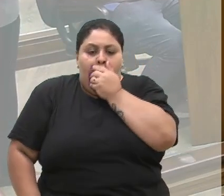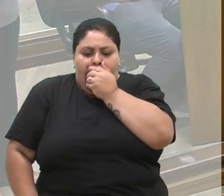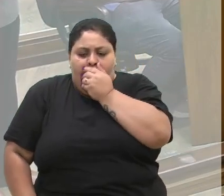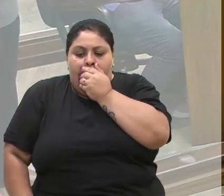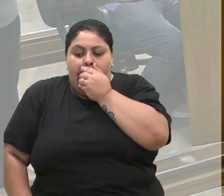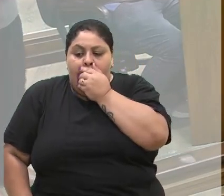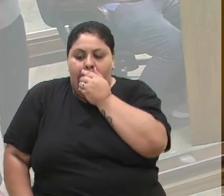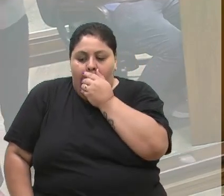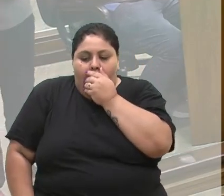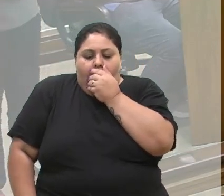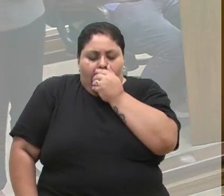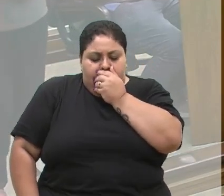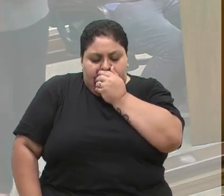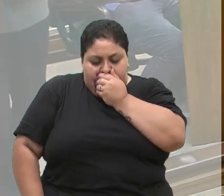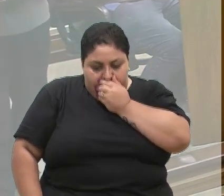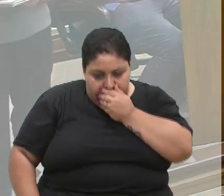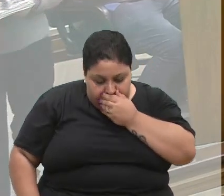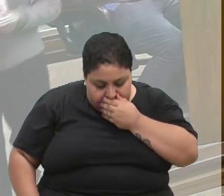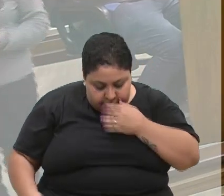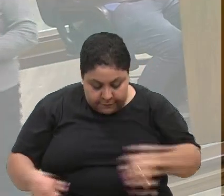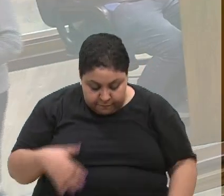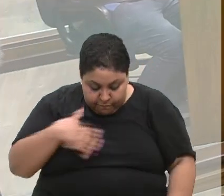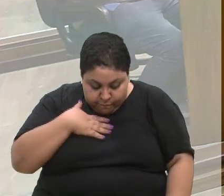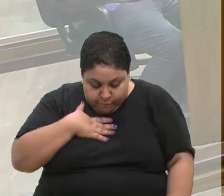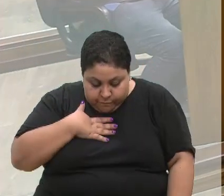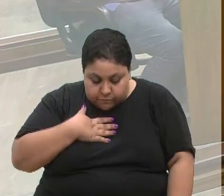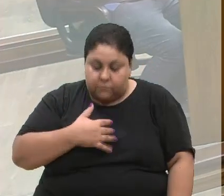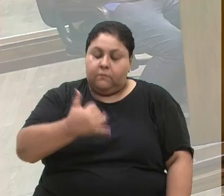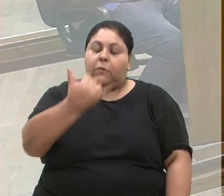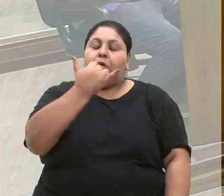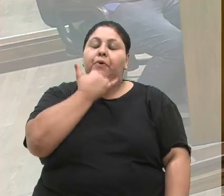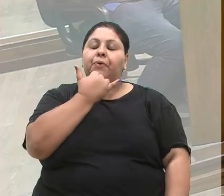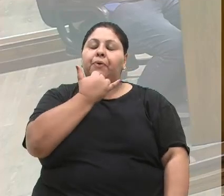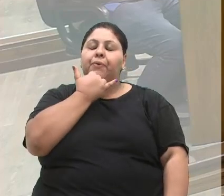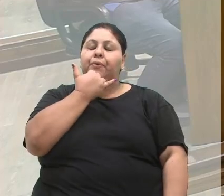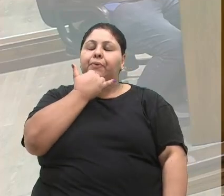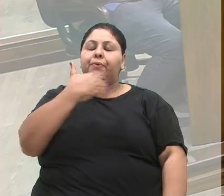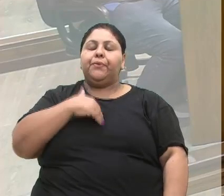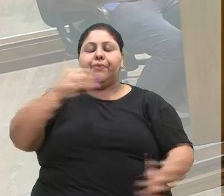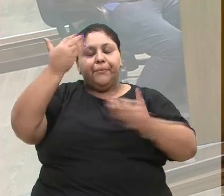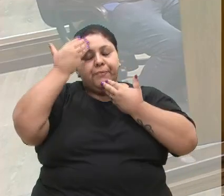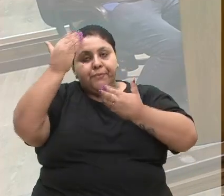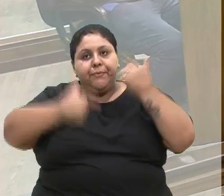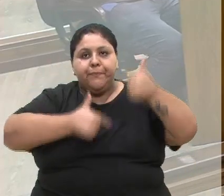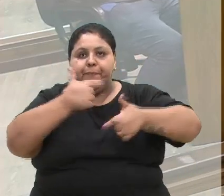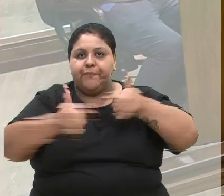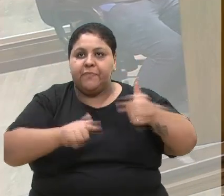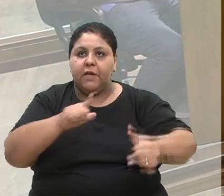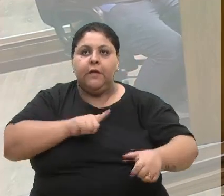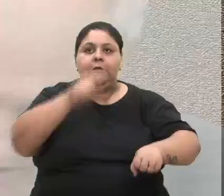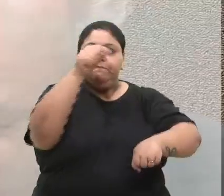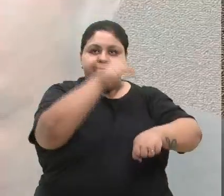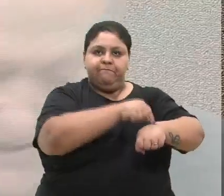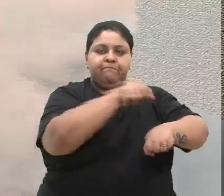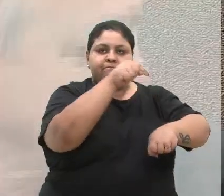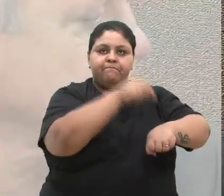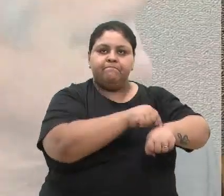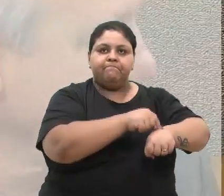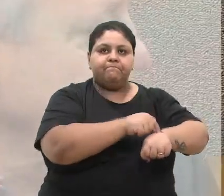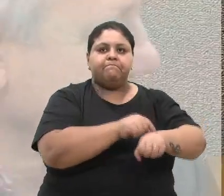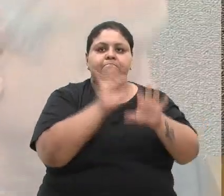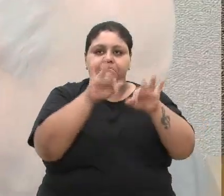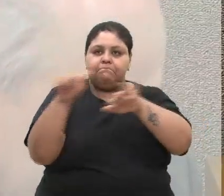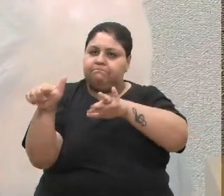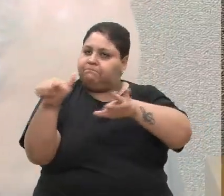também ao Melete, mas sobremaneira ao trabalho do Ângelo, que não tem horário, viu? É fim de